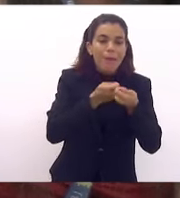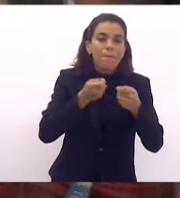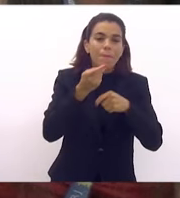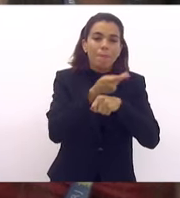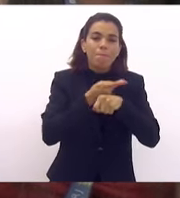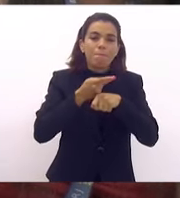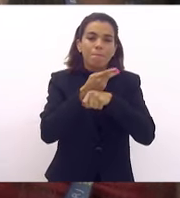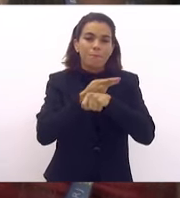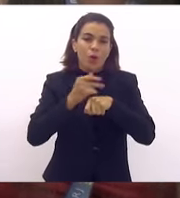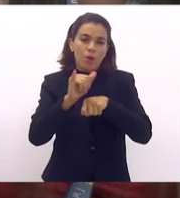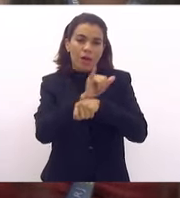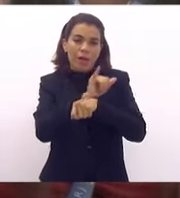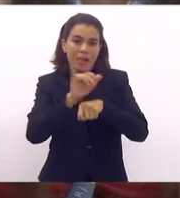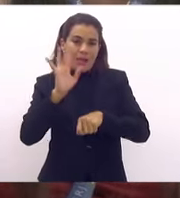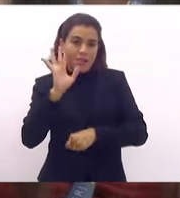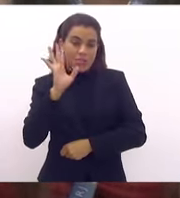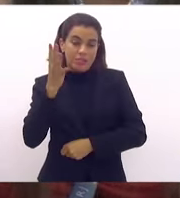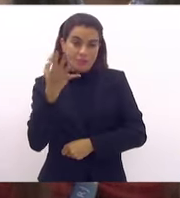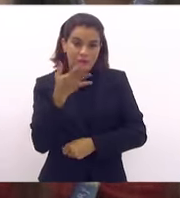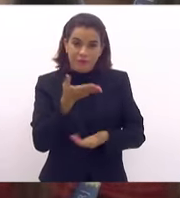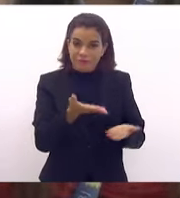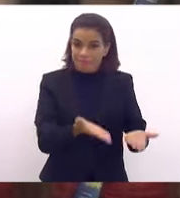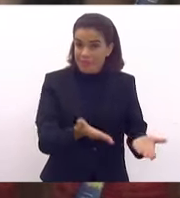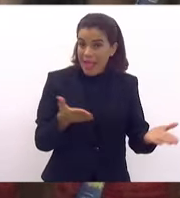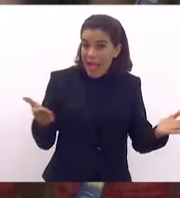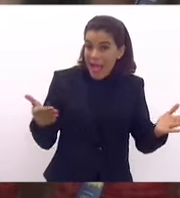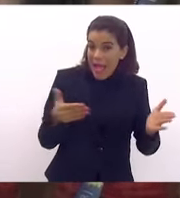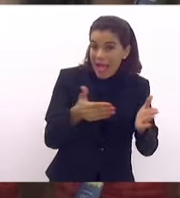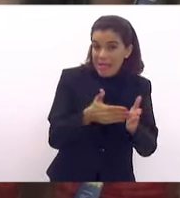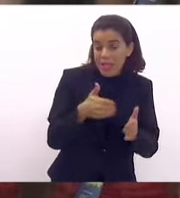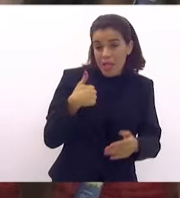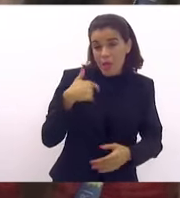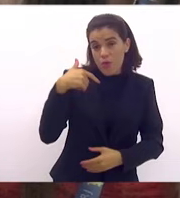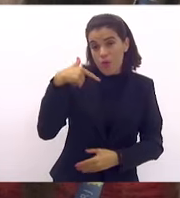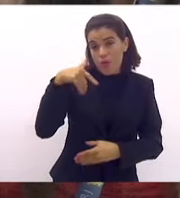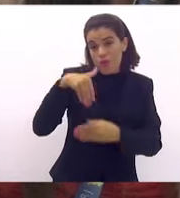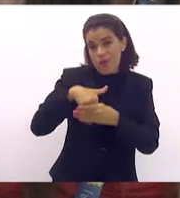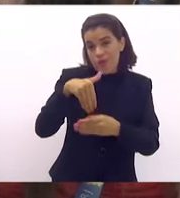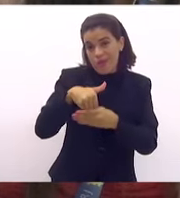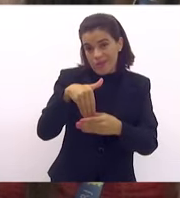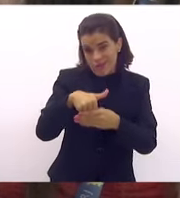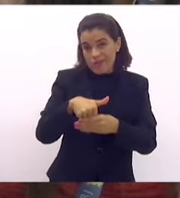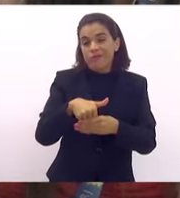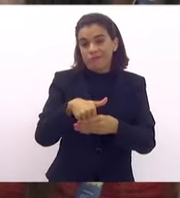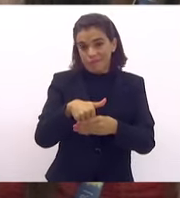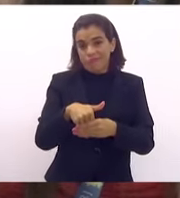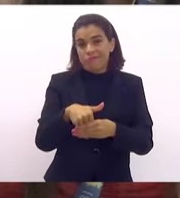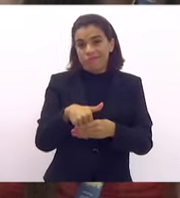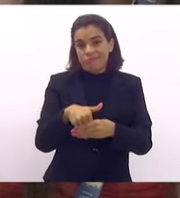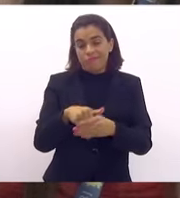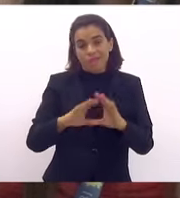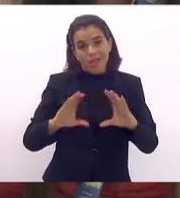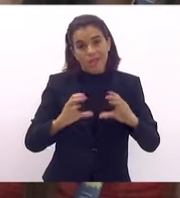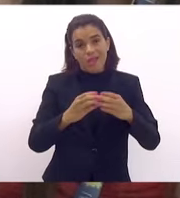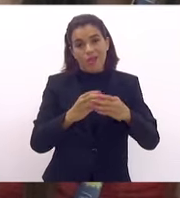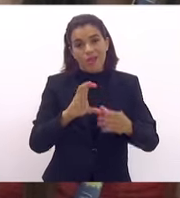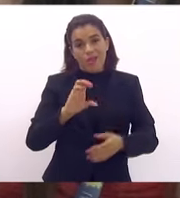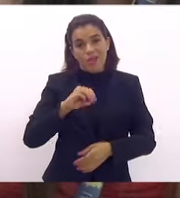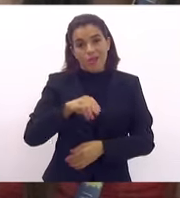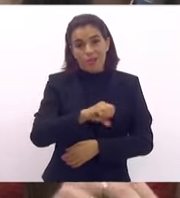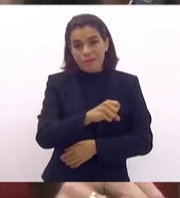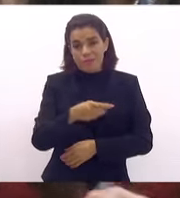de fato, mais consistente até ao meu voto dentro dessa nossa importante comissão. Esse é o